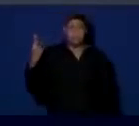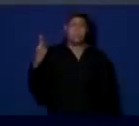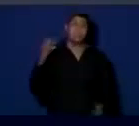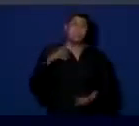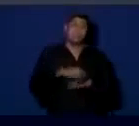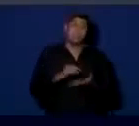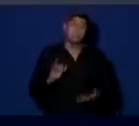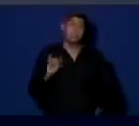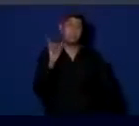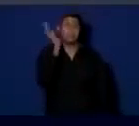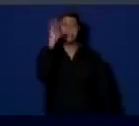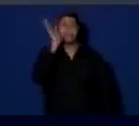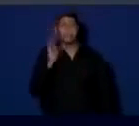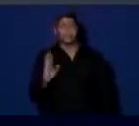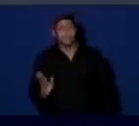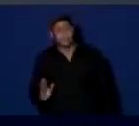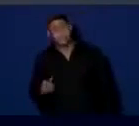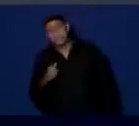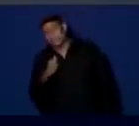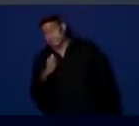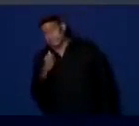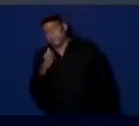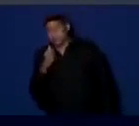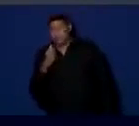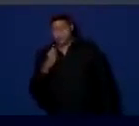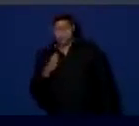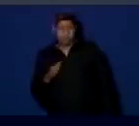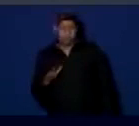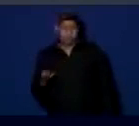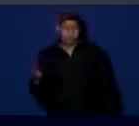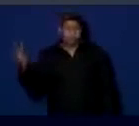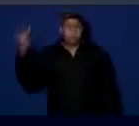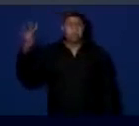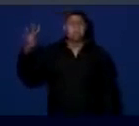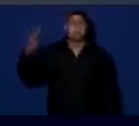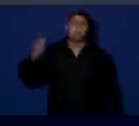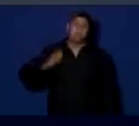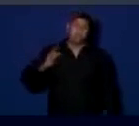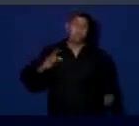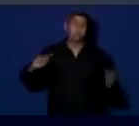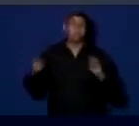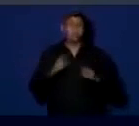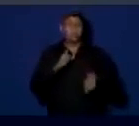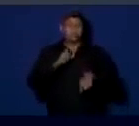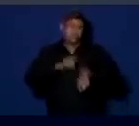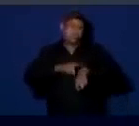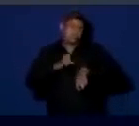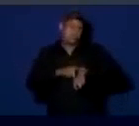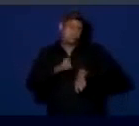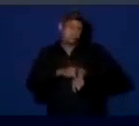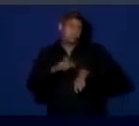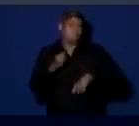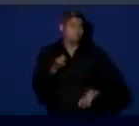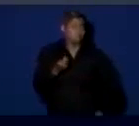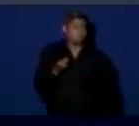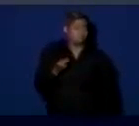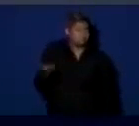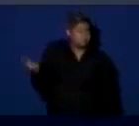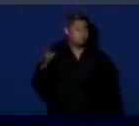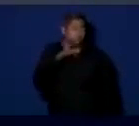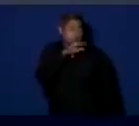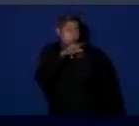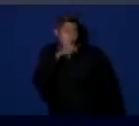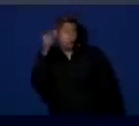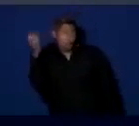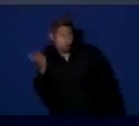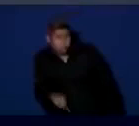de eletricidade brasileiro, por um milhão de motivos que a gente não tem tempo de discutir. Então, eu acho, o meu caso base é ruim, mas